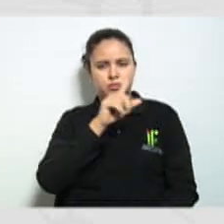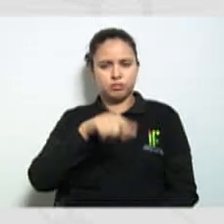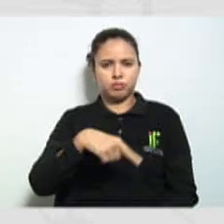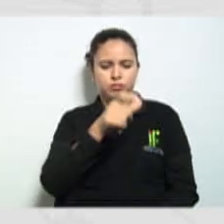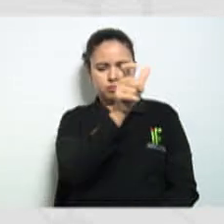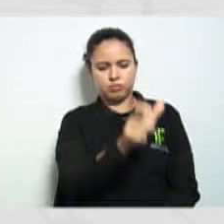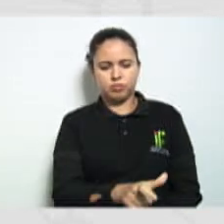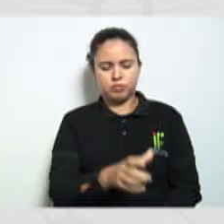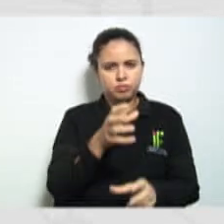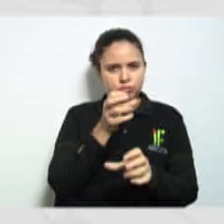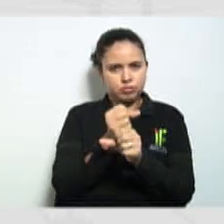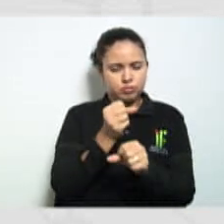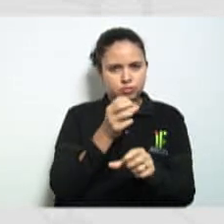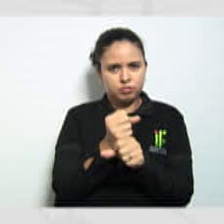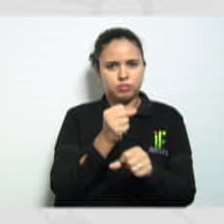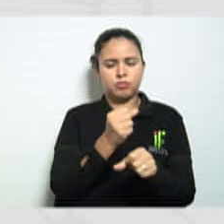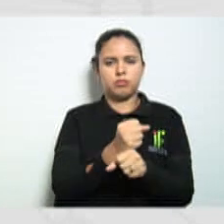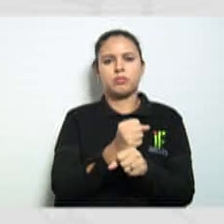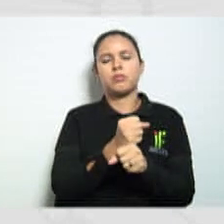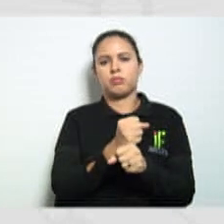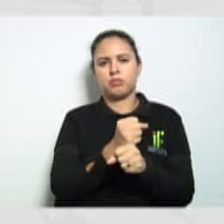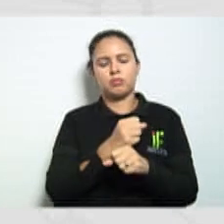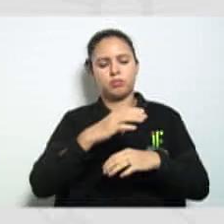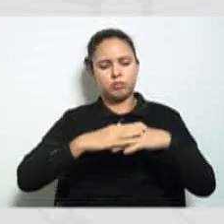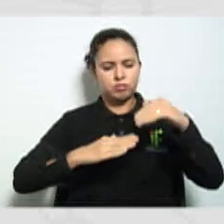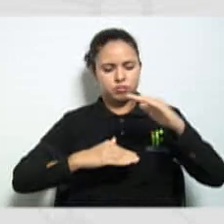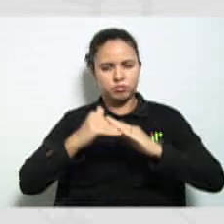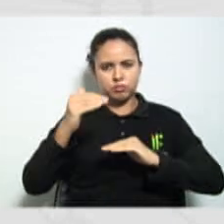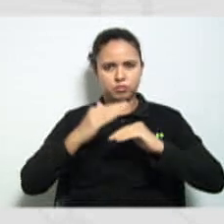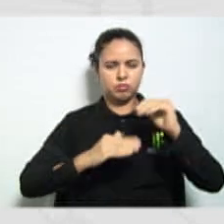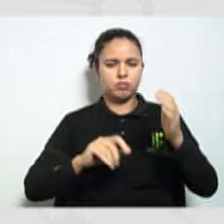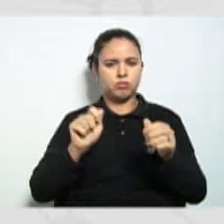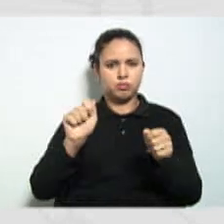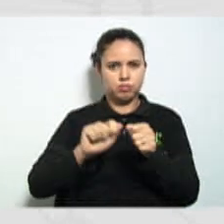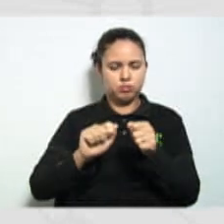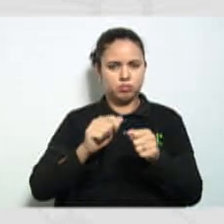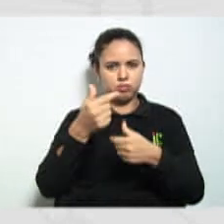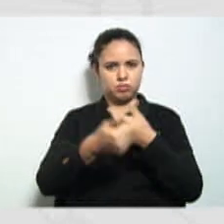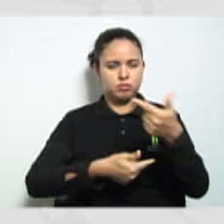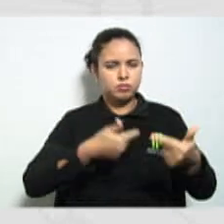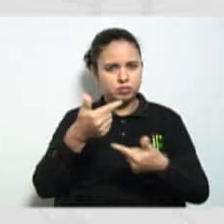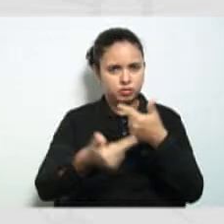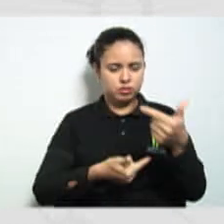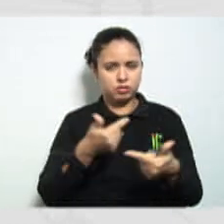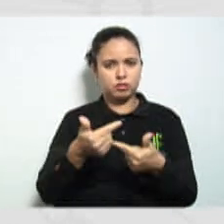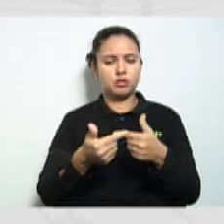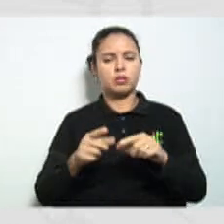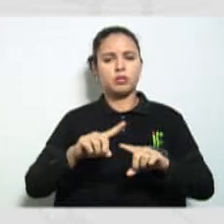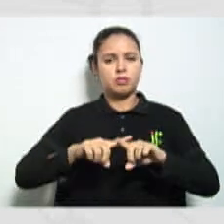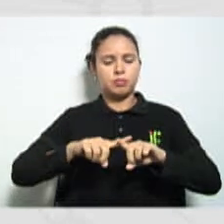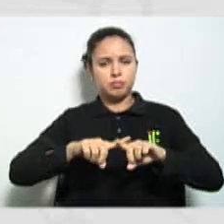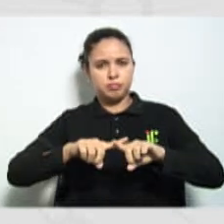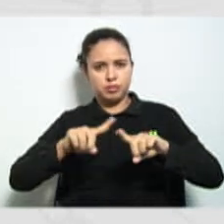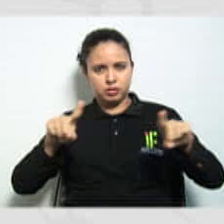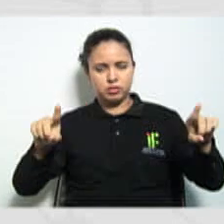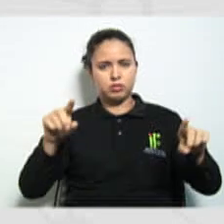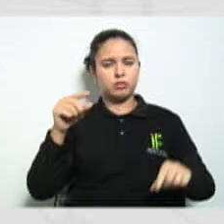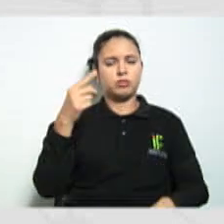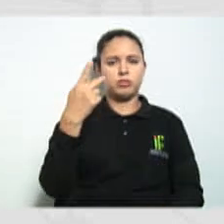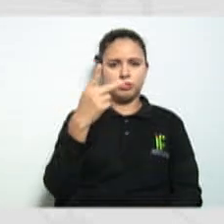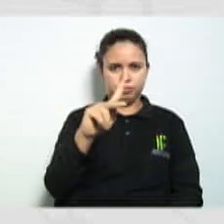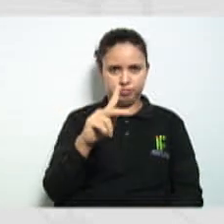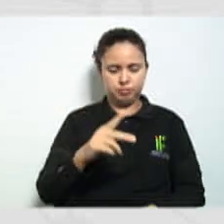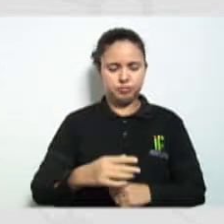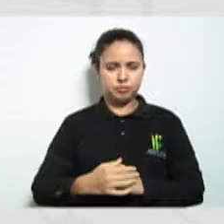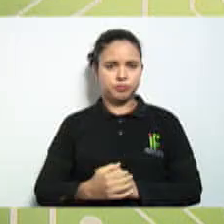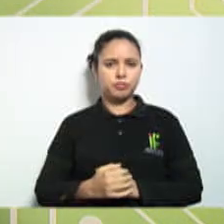contabilista, legalmente habilitado a desenvolver essa tarefa. Ok, é do contabilista, porém, vocês, olha aqui